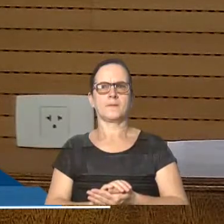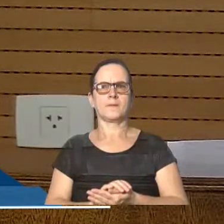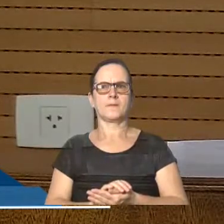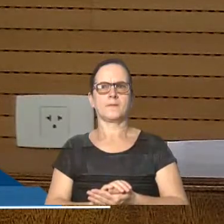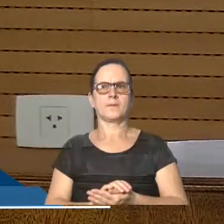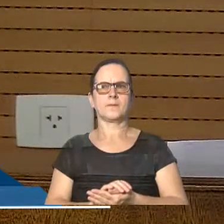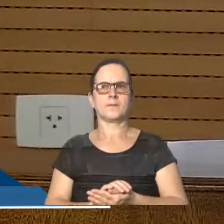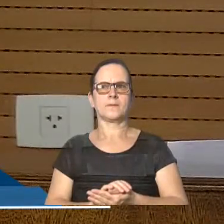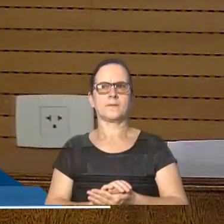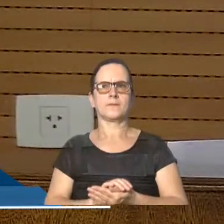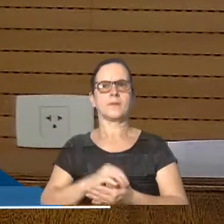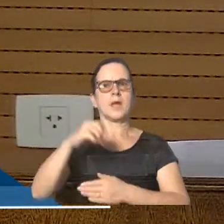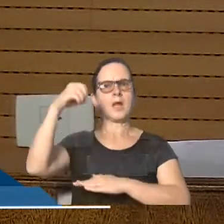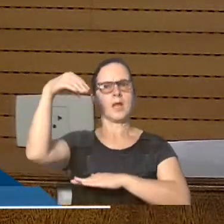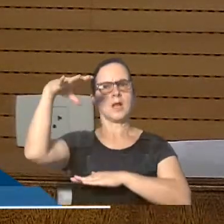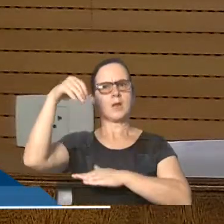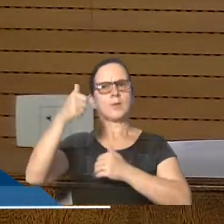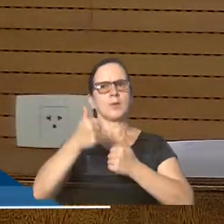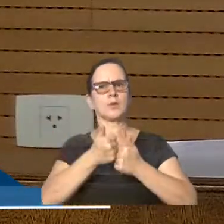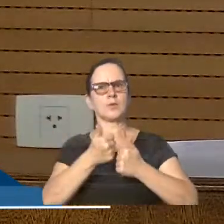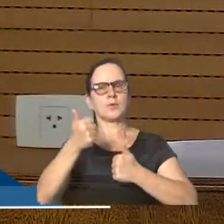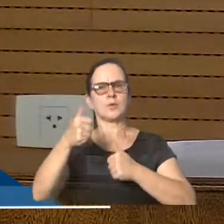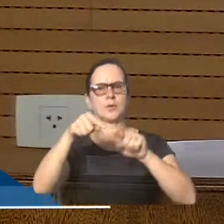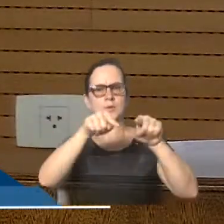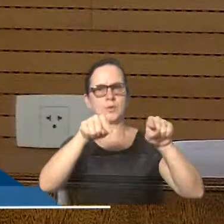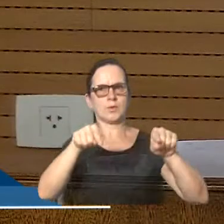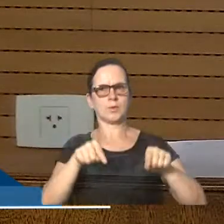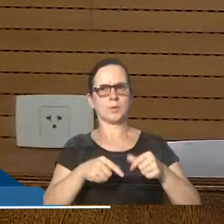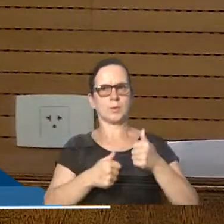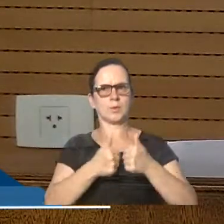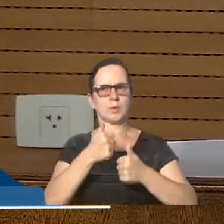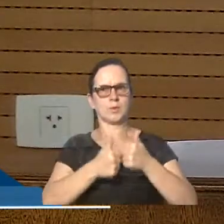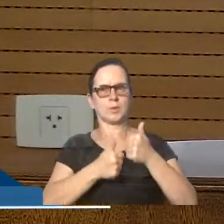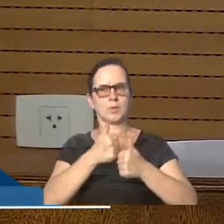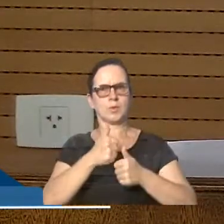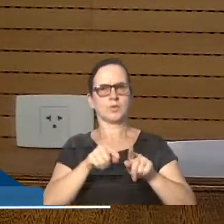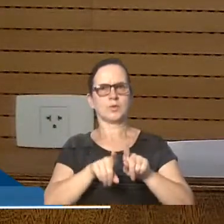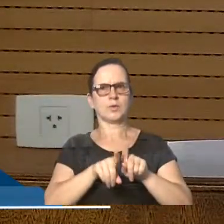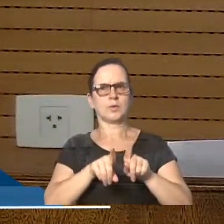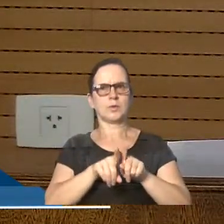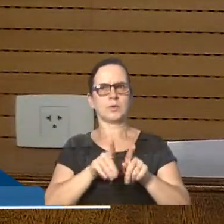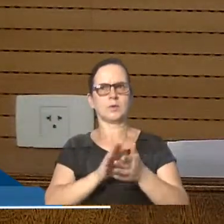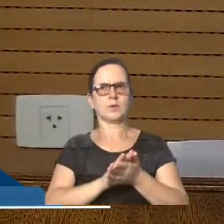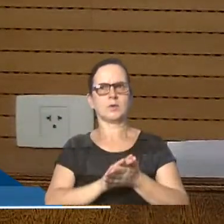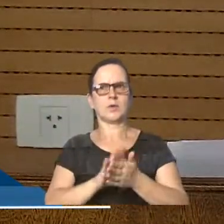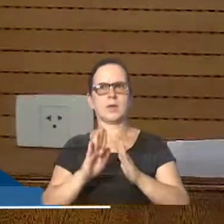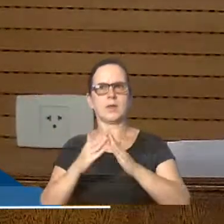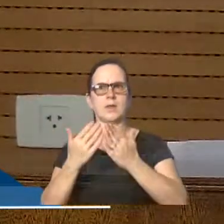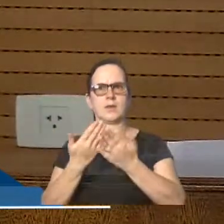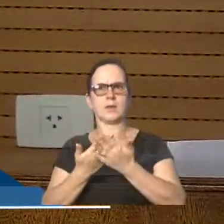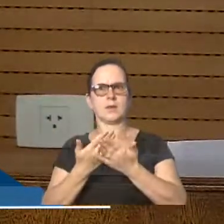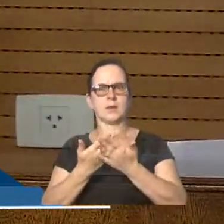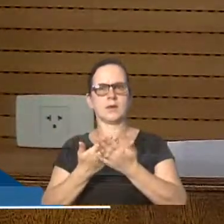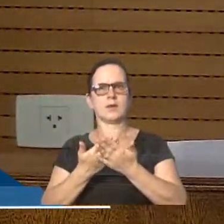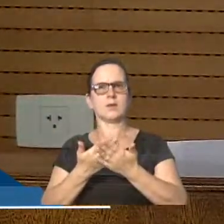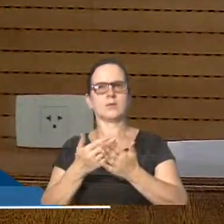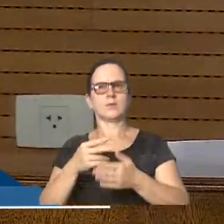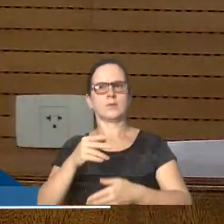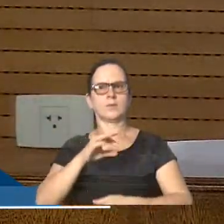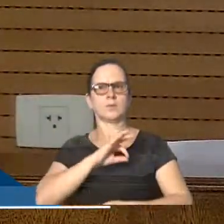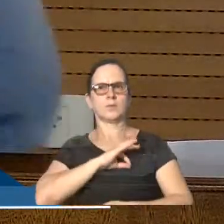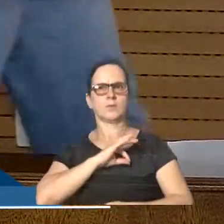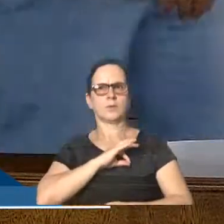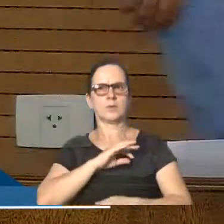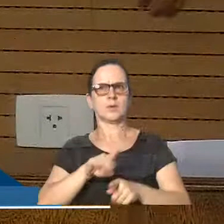e troca por LED da iluminação das quadras poliesportivas e pátios das unidades de ensino da rede municipal. Instalação